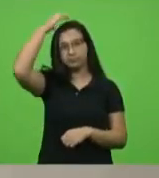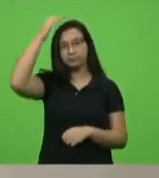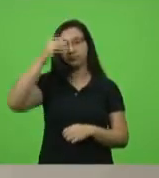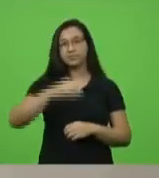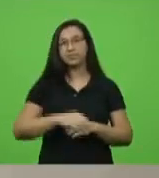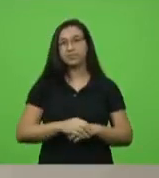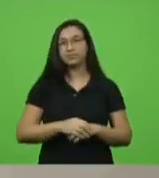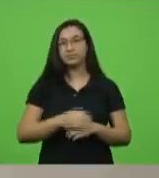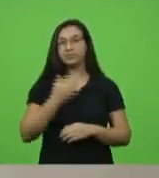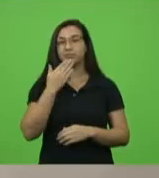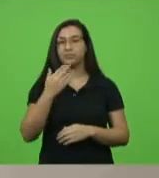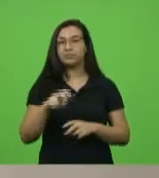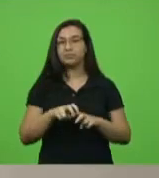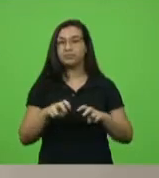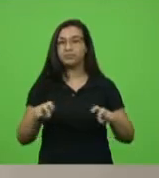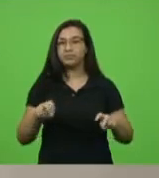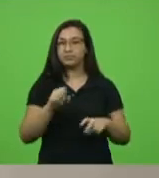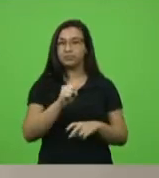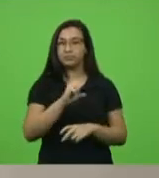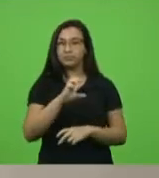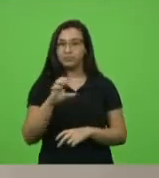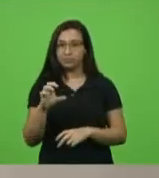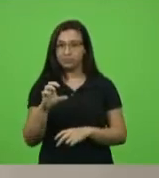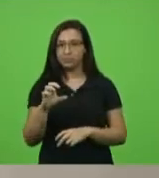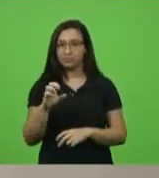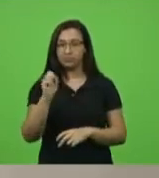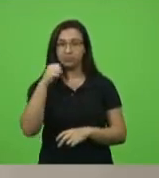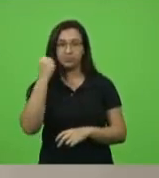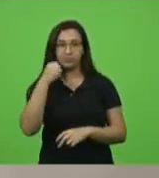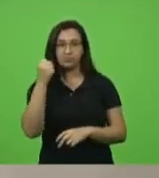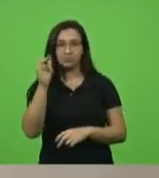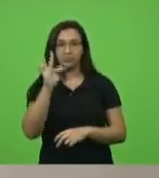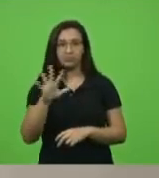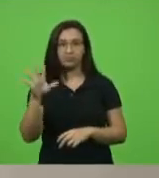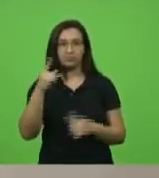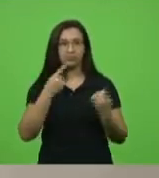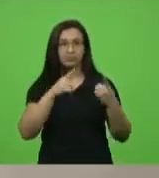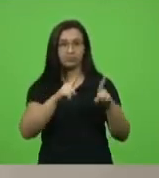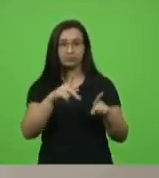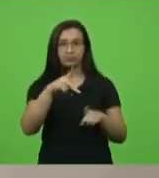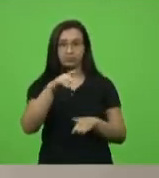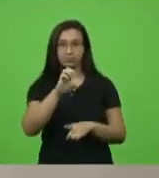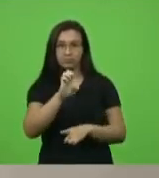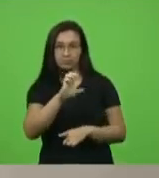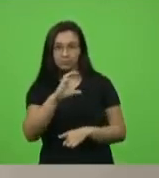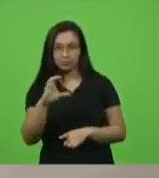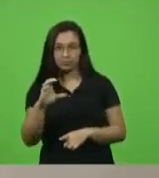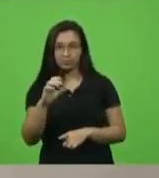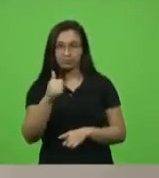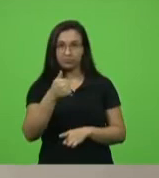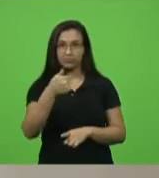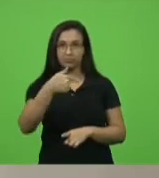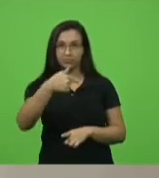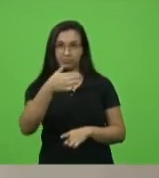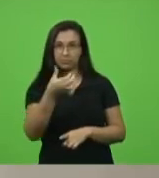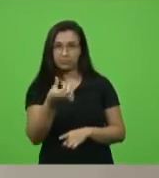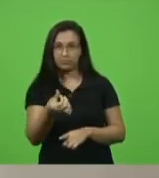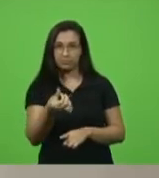bancada catarinense, na Câmara dos Deputados e Senado Federal, a rejeição da PEC 186-2019, que impactará